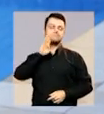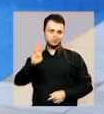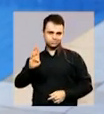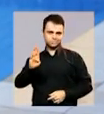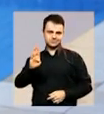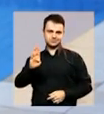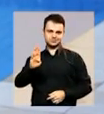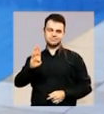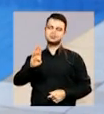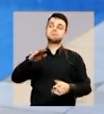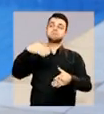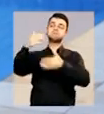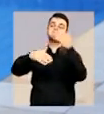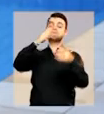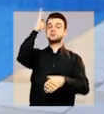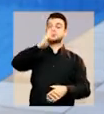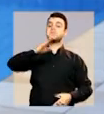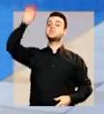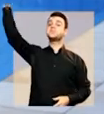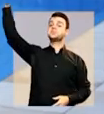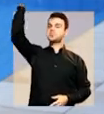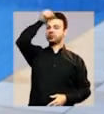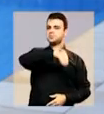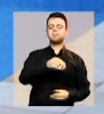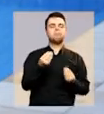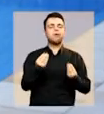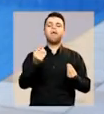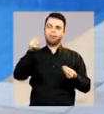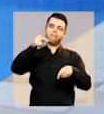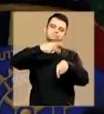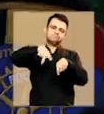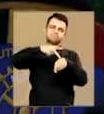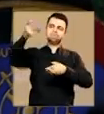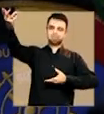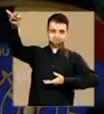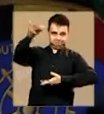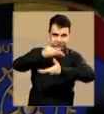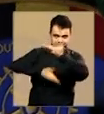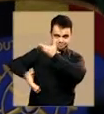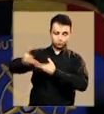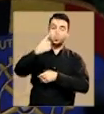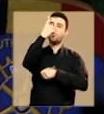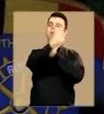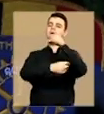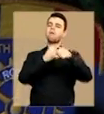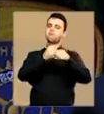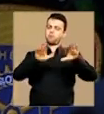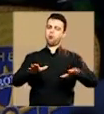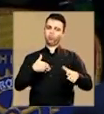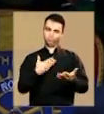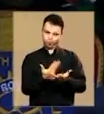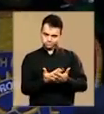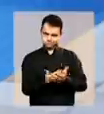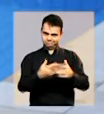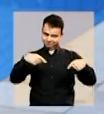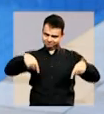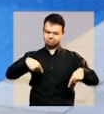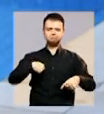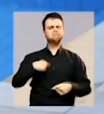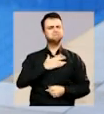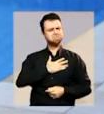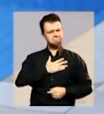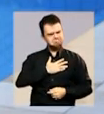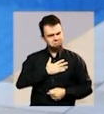eu veio para o Brasil para fazer intercâmbio de estudante de 1 ano. Então, eu gostei muito,